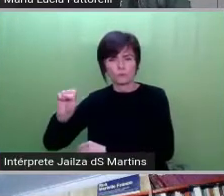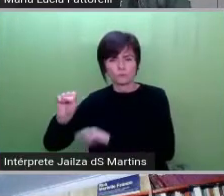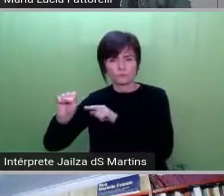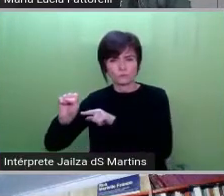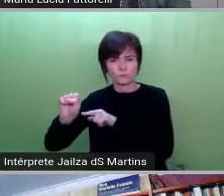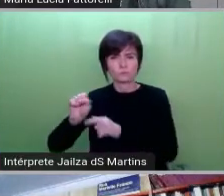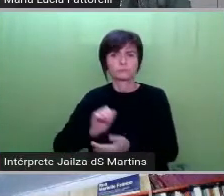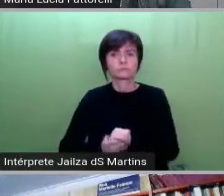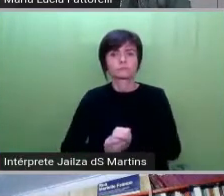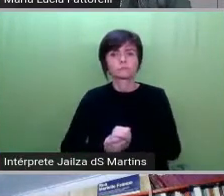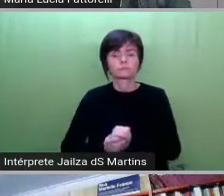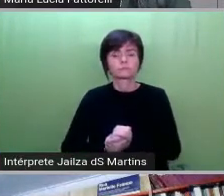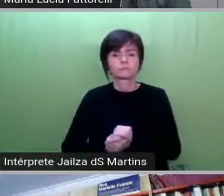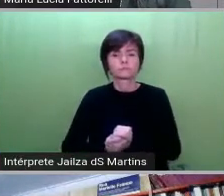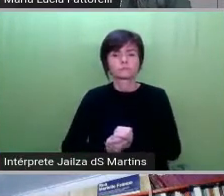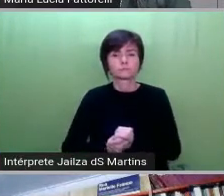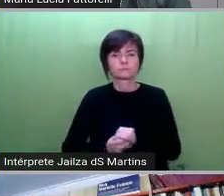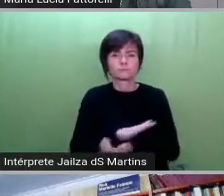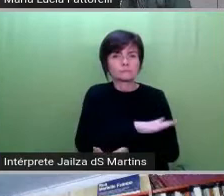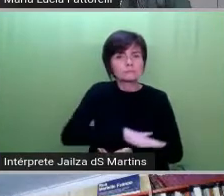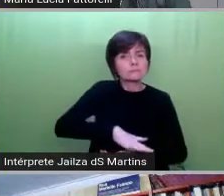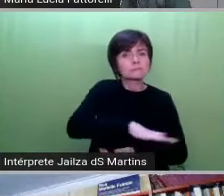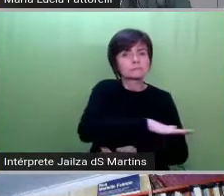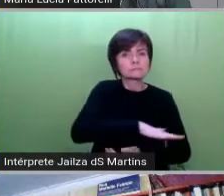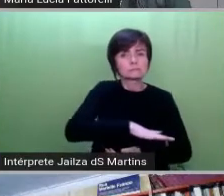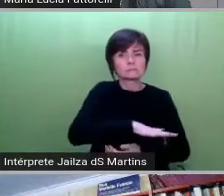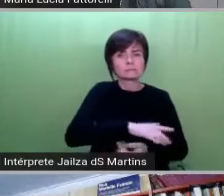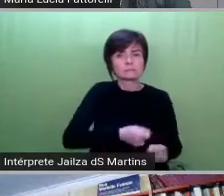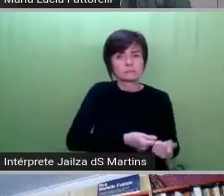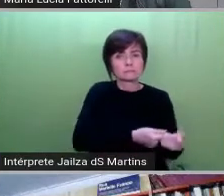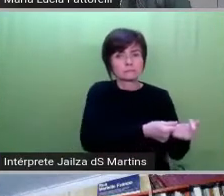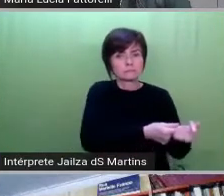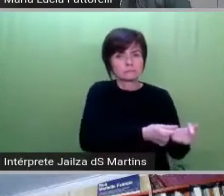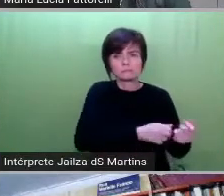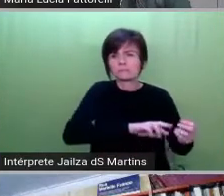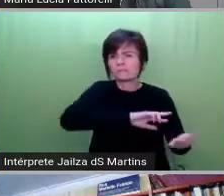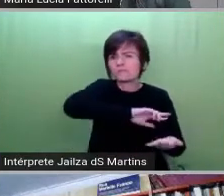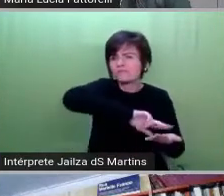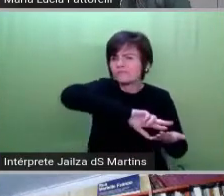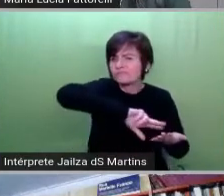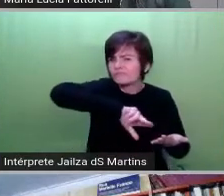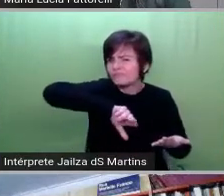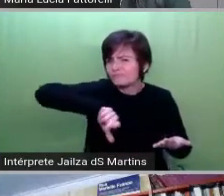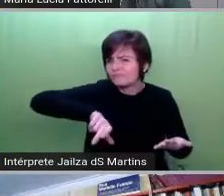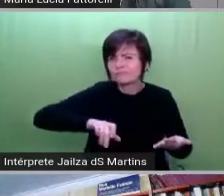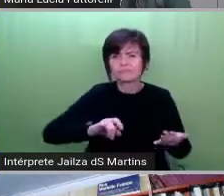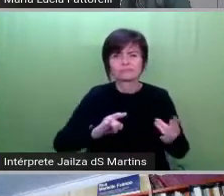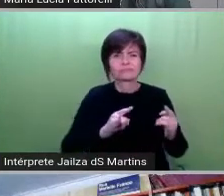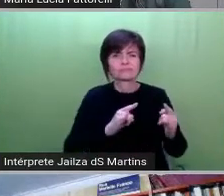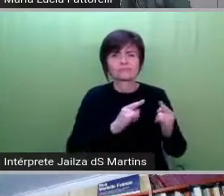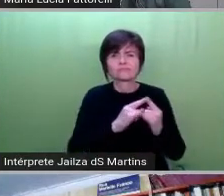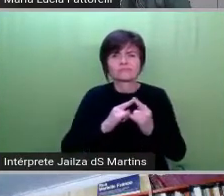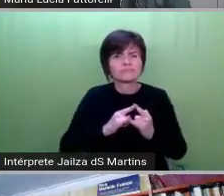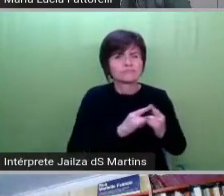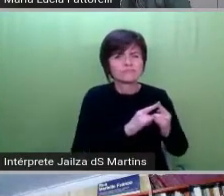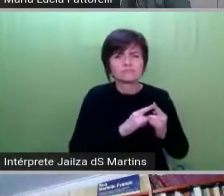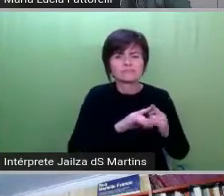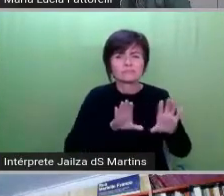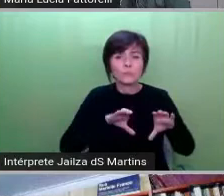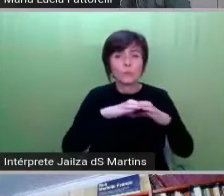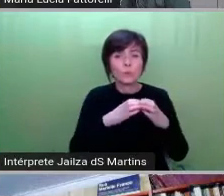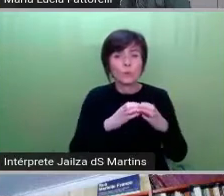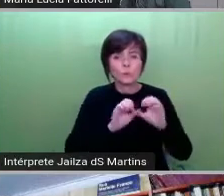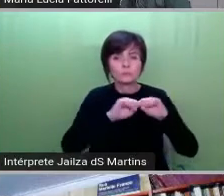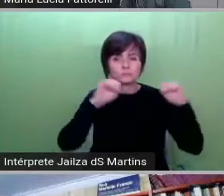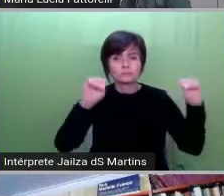E esse mercado, são dezenas, centenas de instituições que entram no sistema e